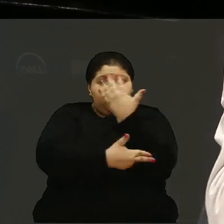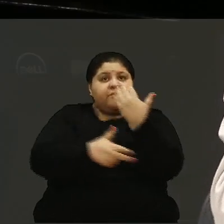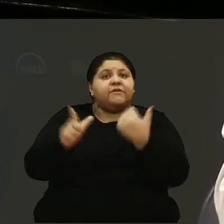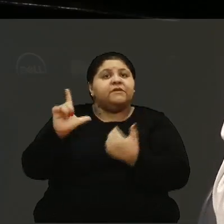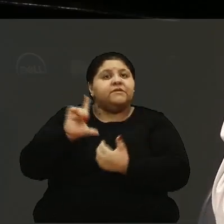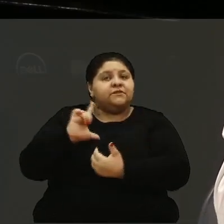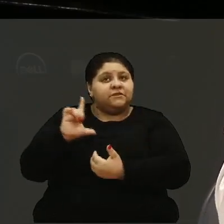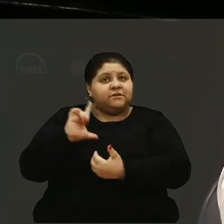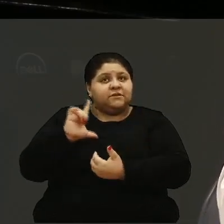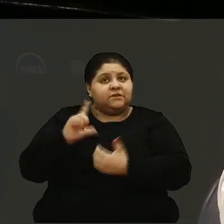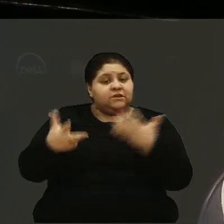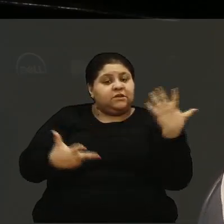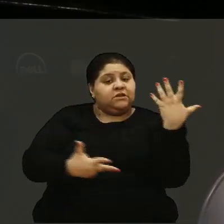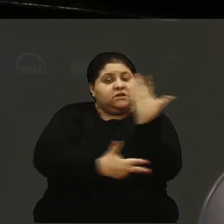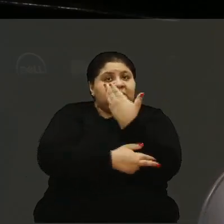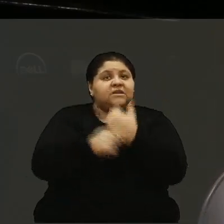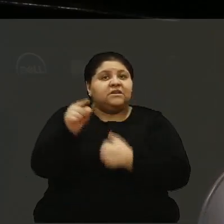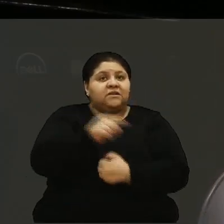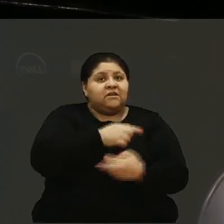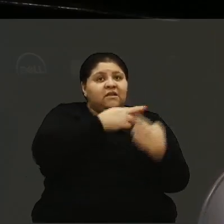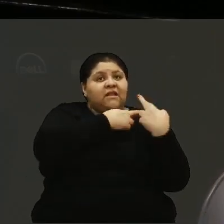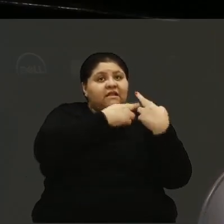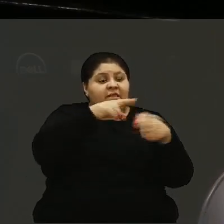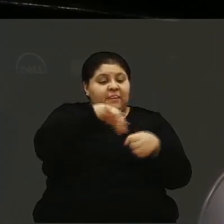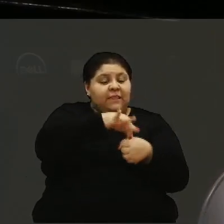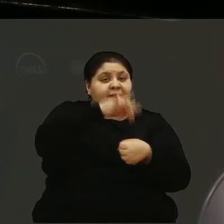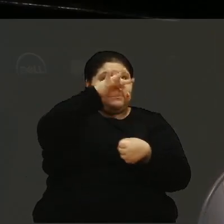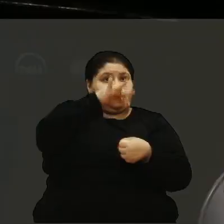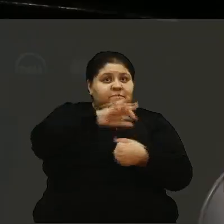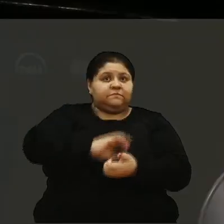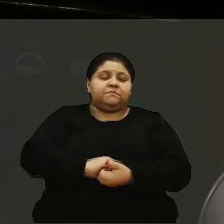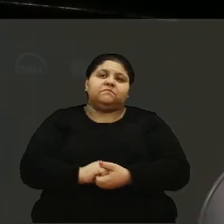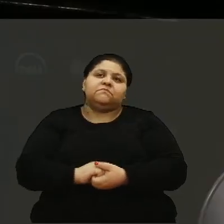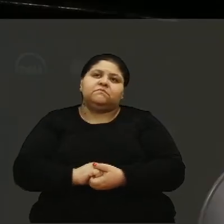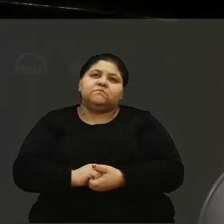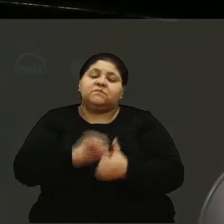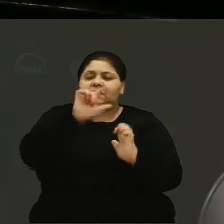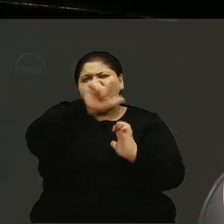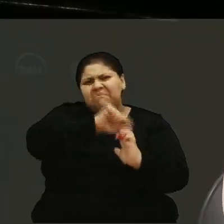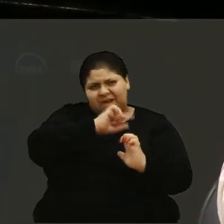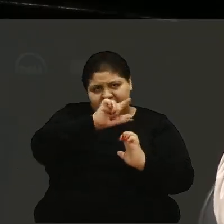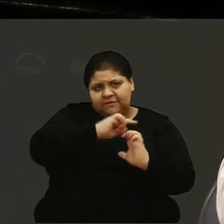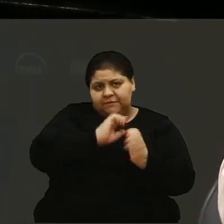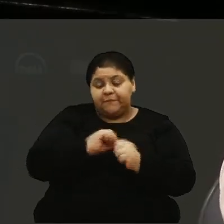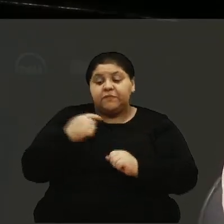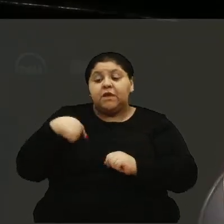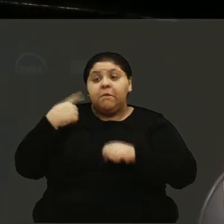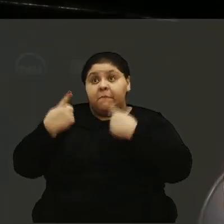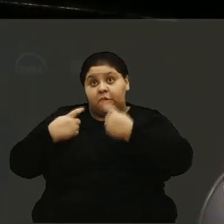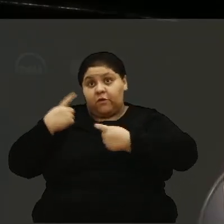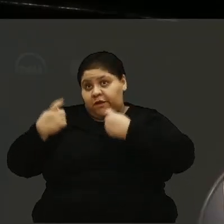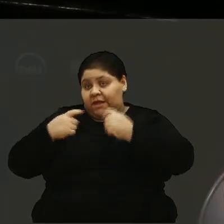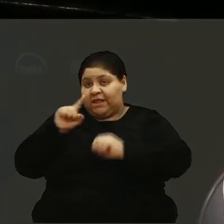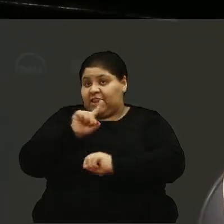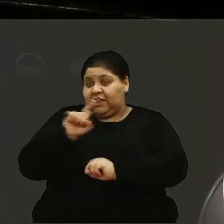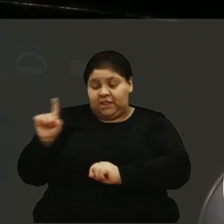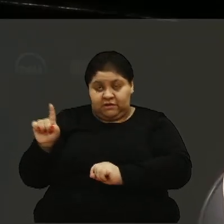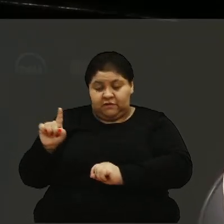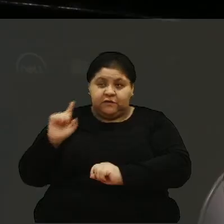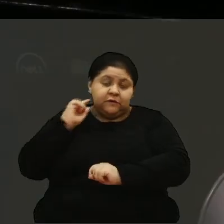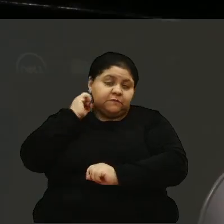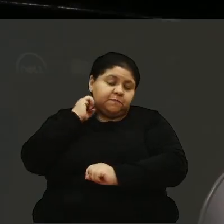poda determinada que é de responsabilidade da concessionária. Mas aqui é o que me preocupa. Não